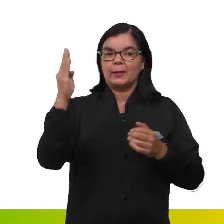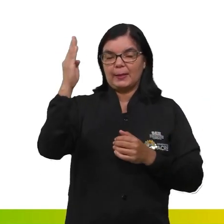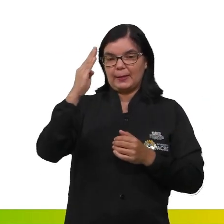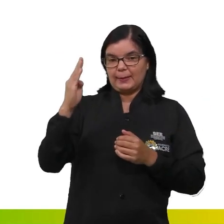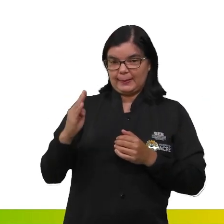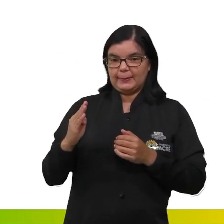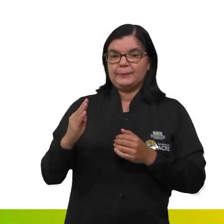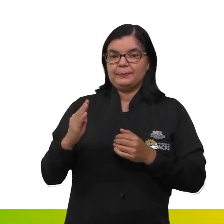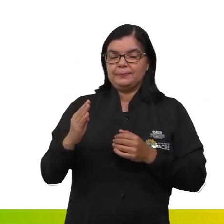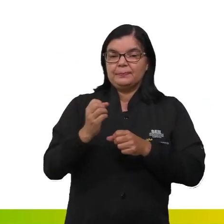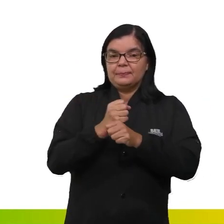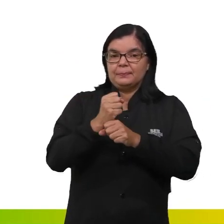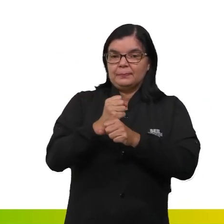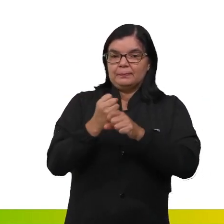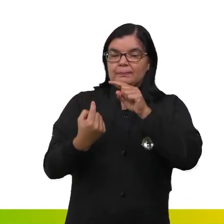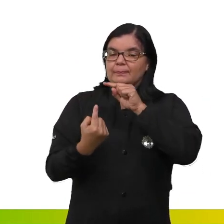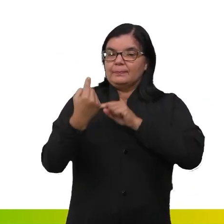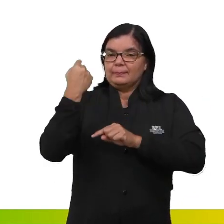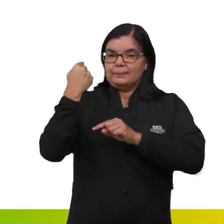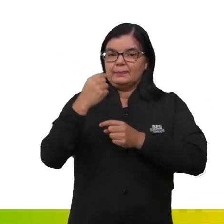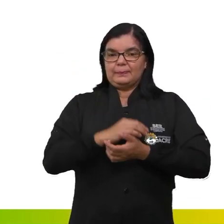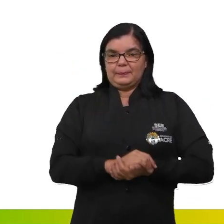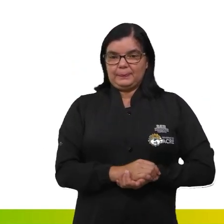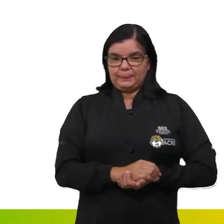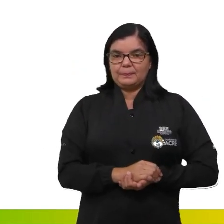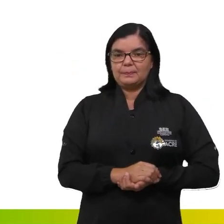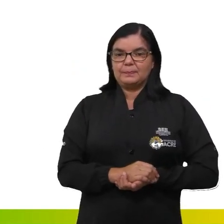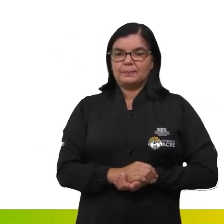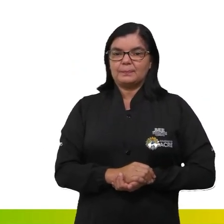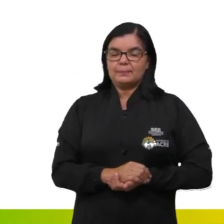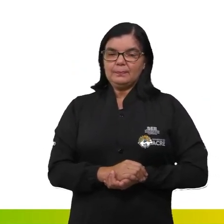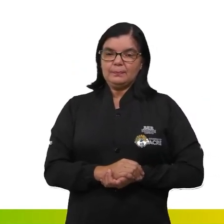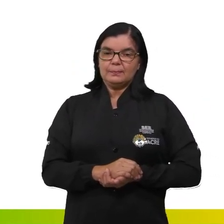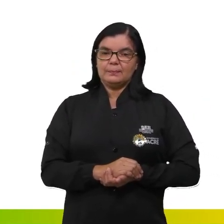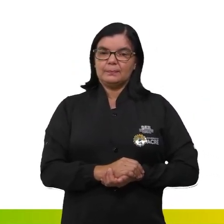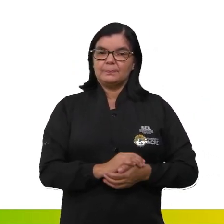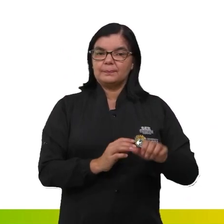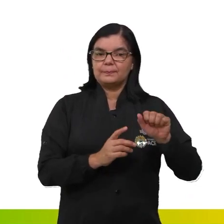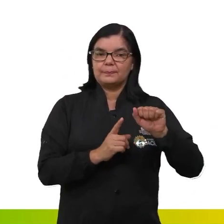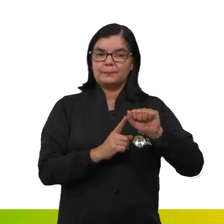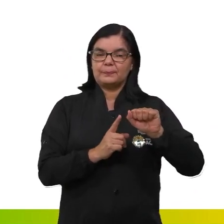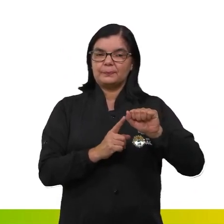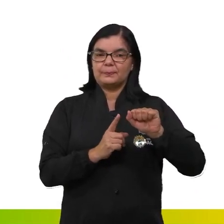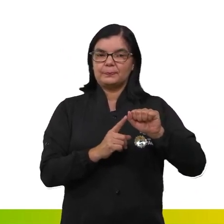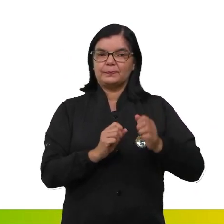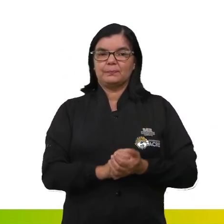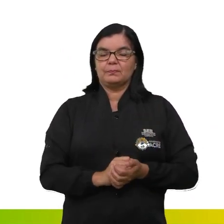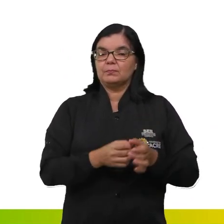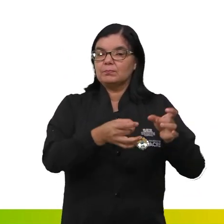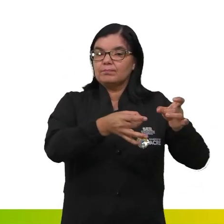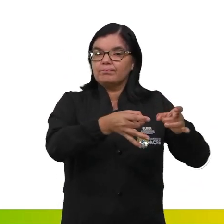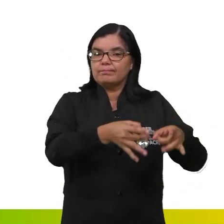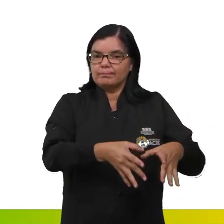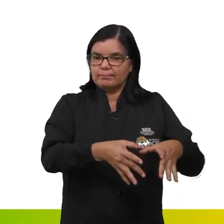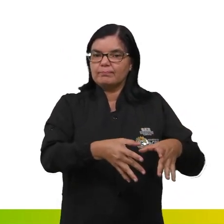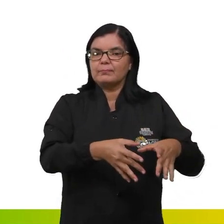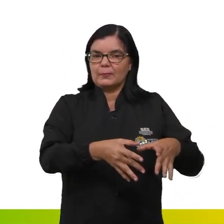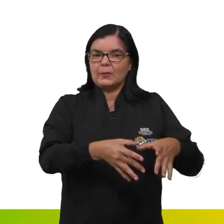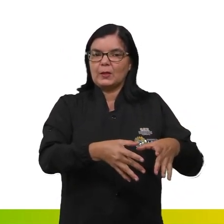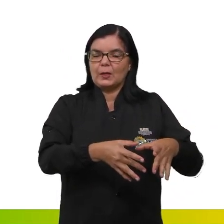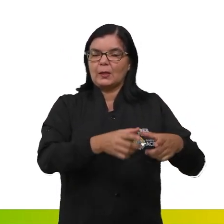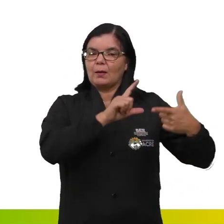no Brasil nas últimas décadas? Aí nós temos letra A, o abandono completo